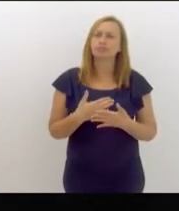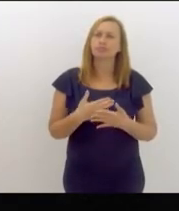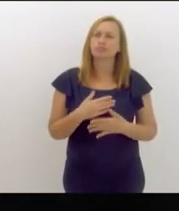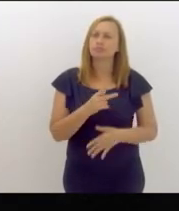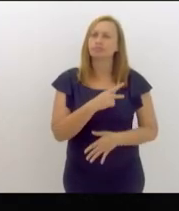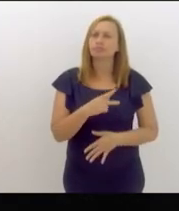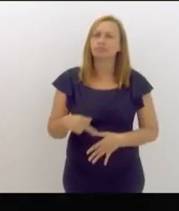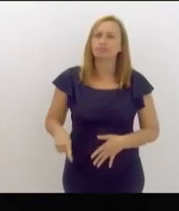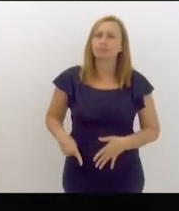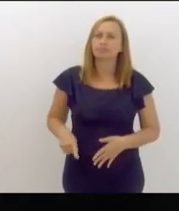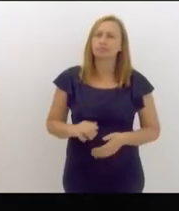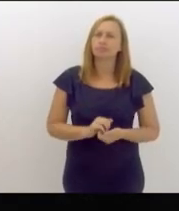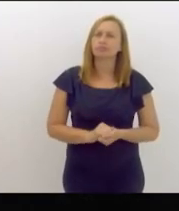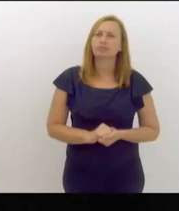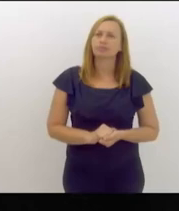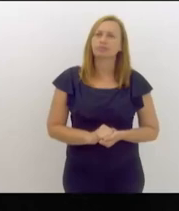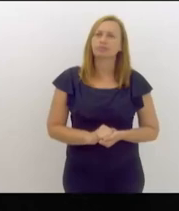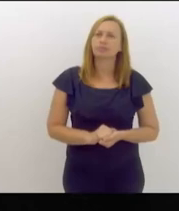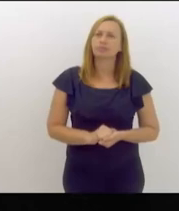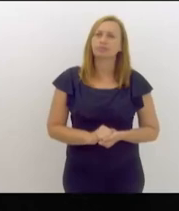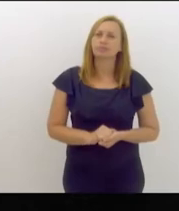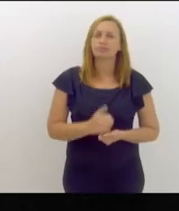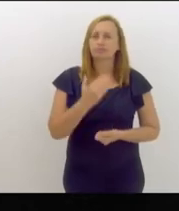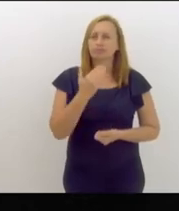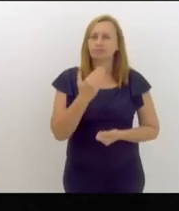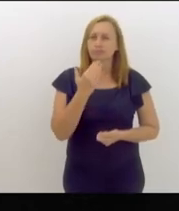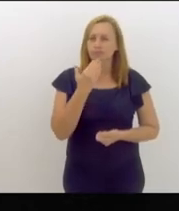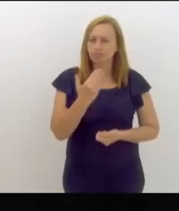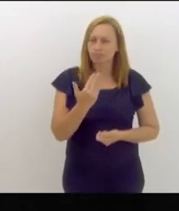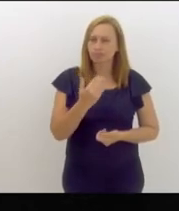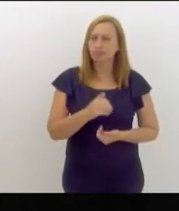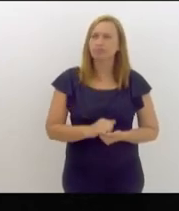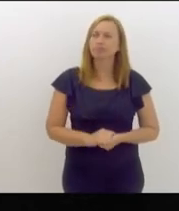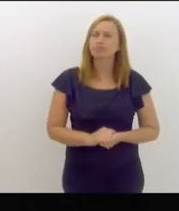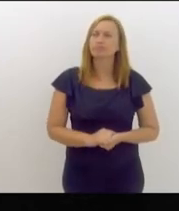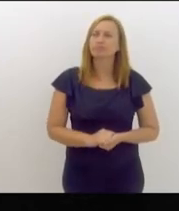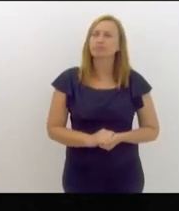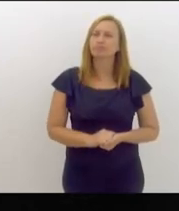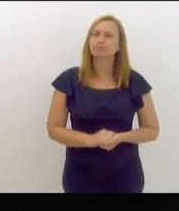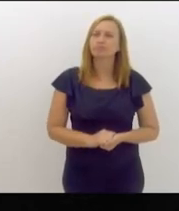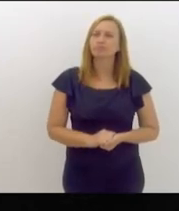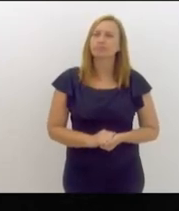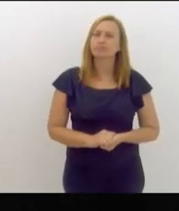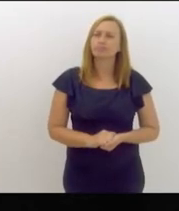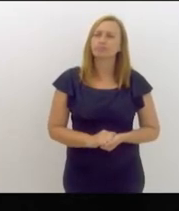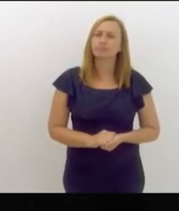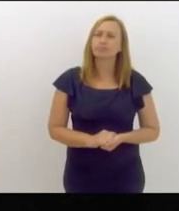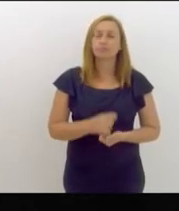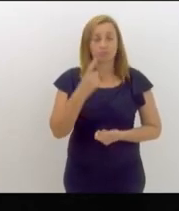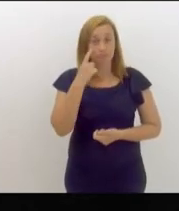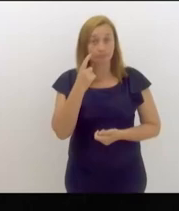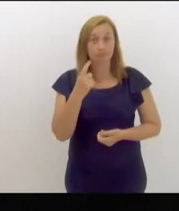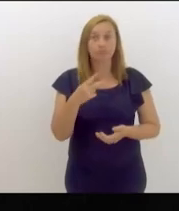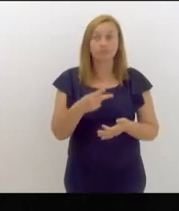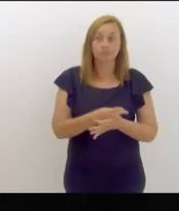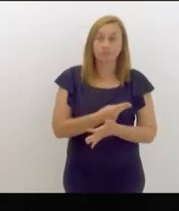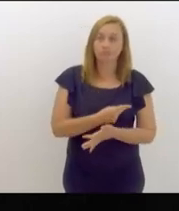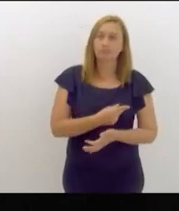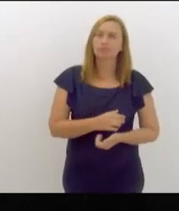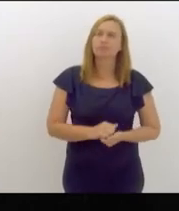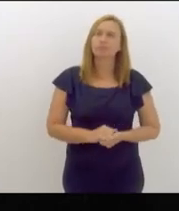meu mandato Presidente ele foi muito solicitado por conta do que a gente viu acontecer